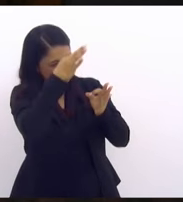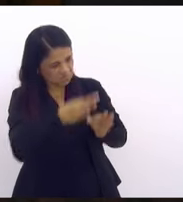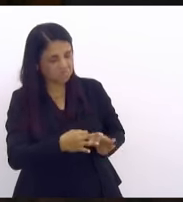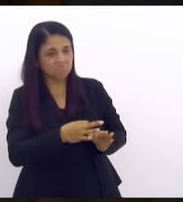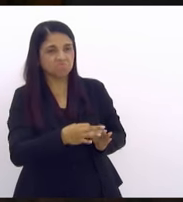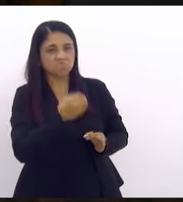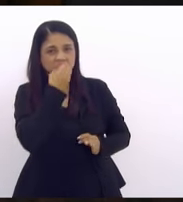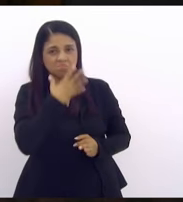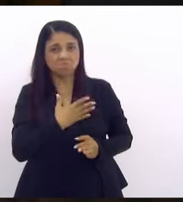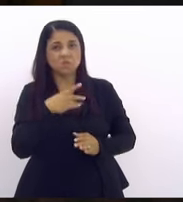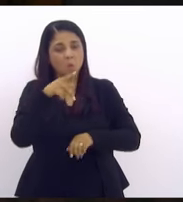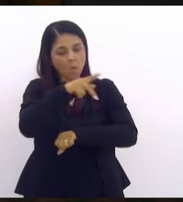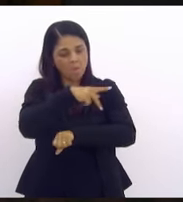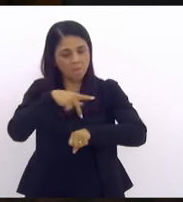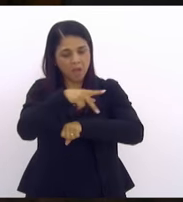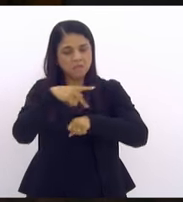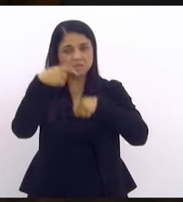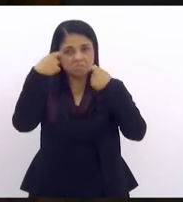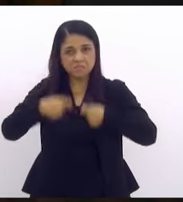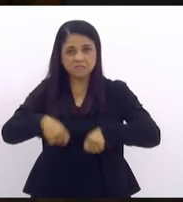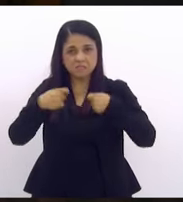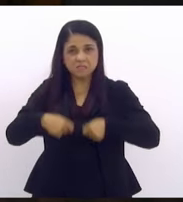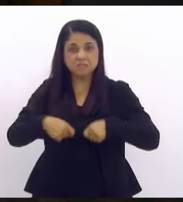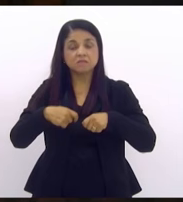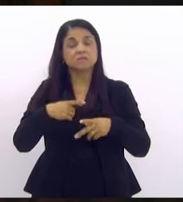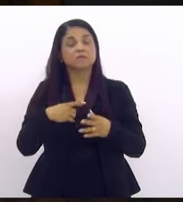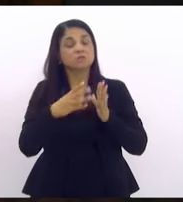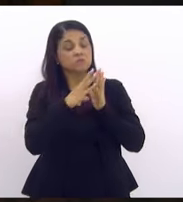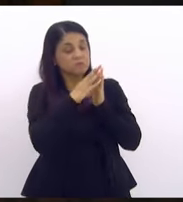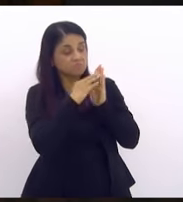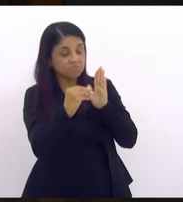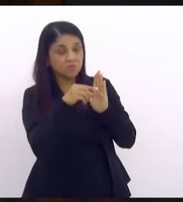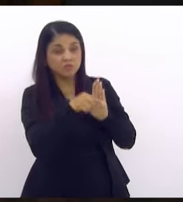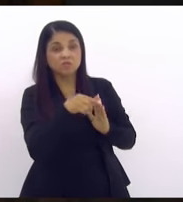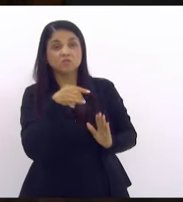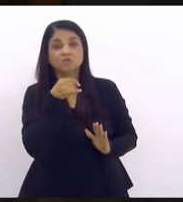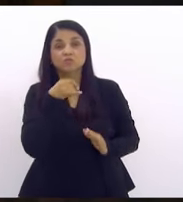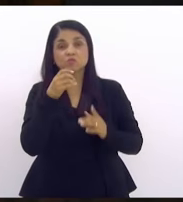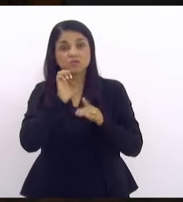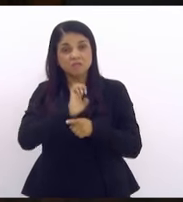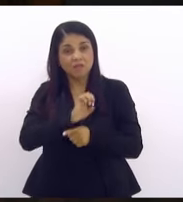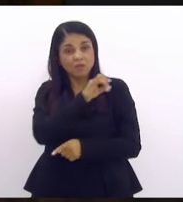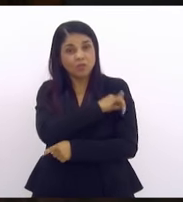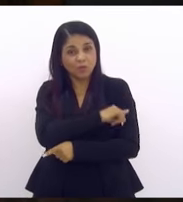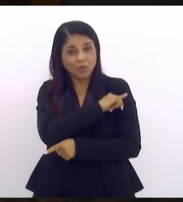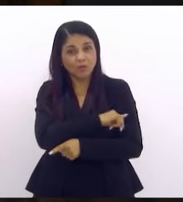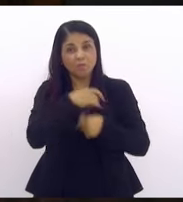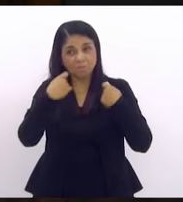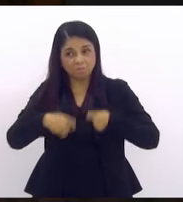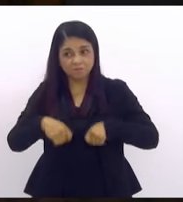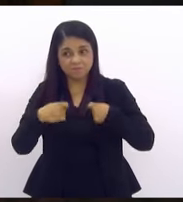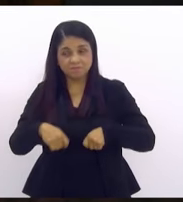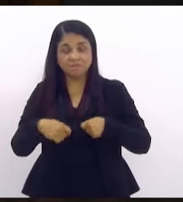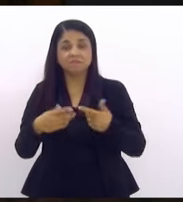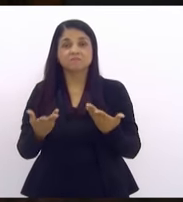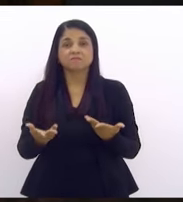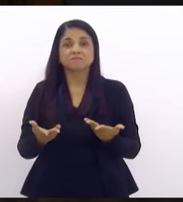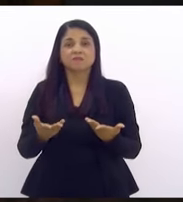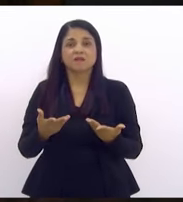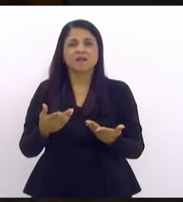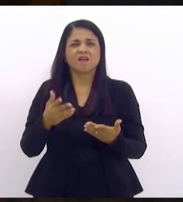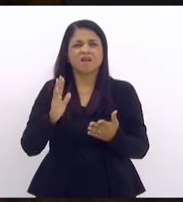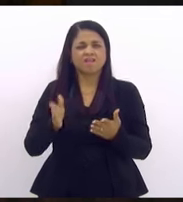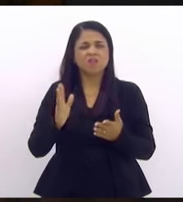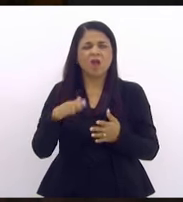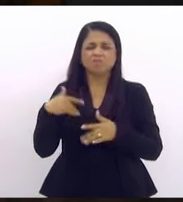que o país precisa o exemplo que o Estado do Rio de Janeiro precisa nós a pouco tempo passamos por